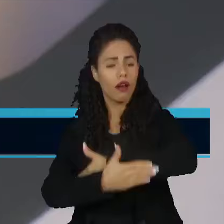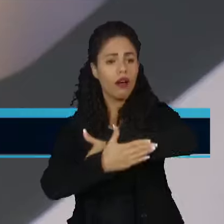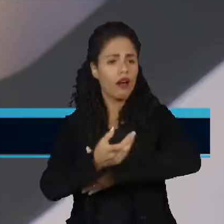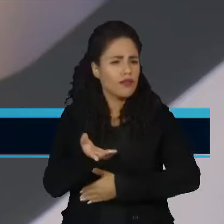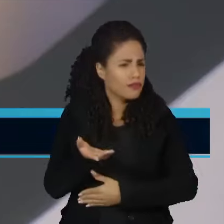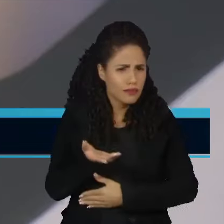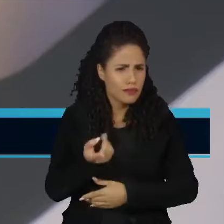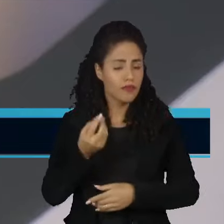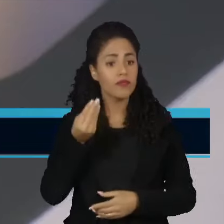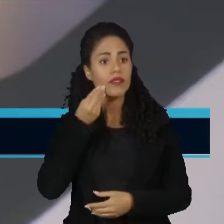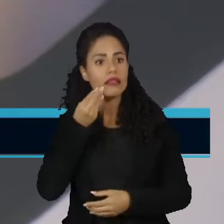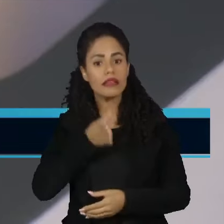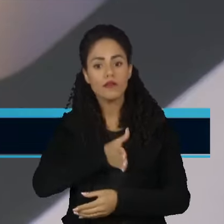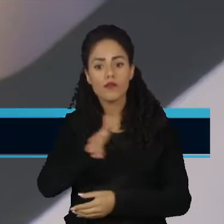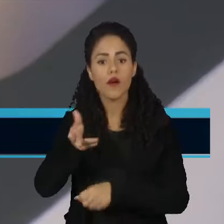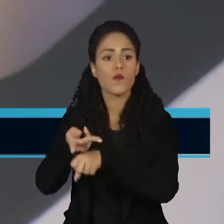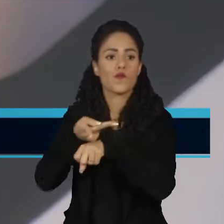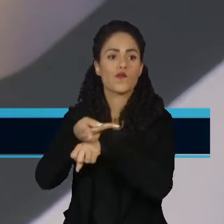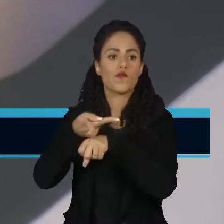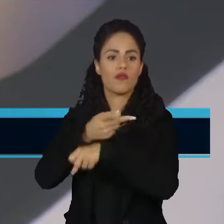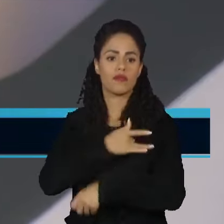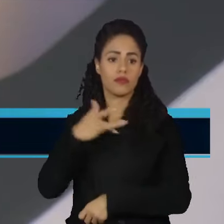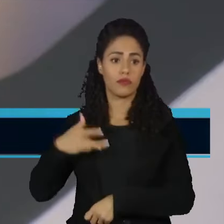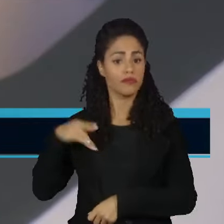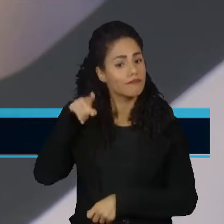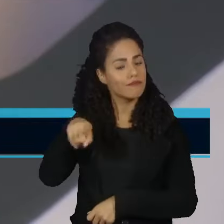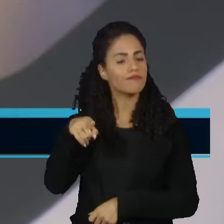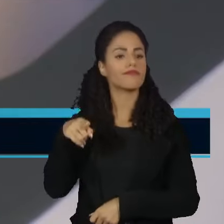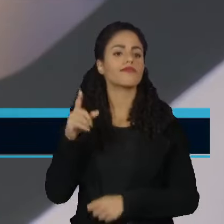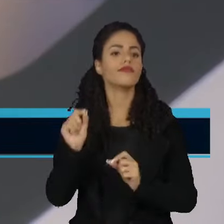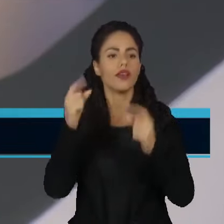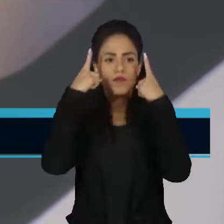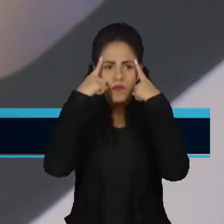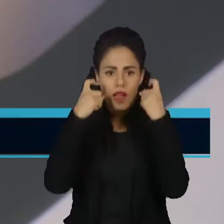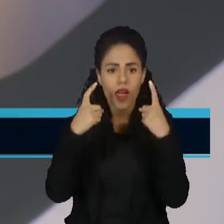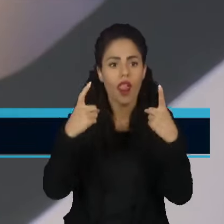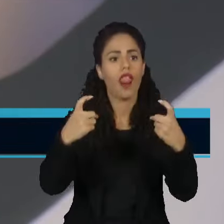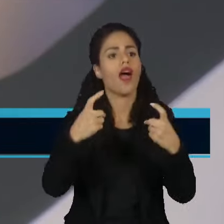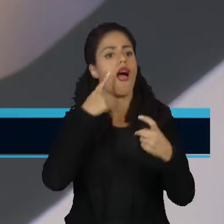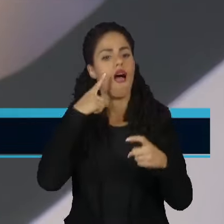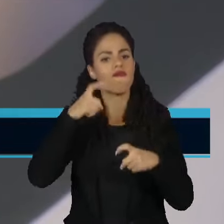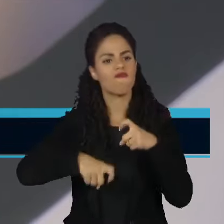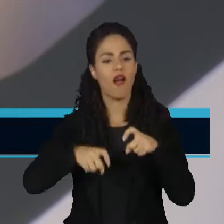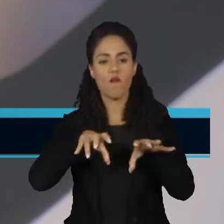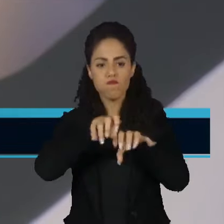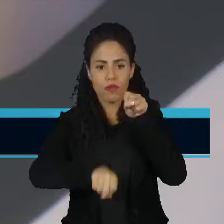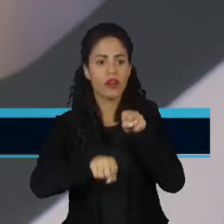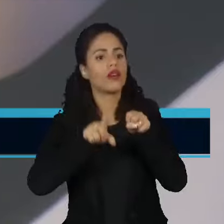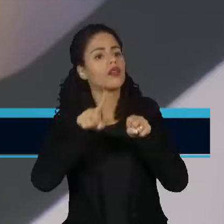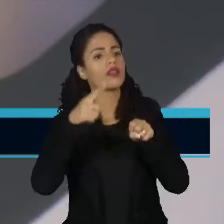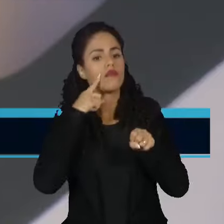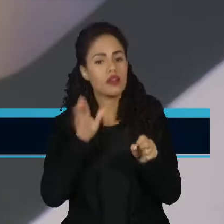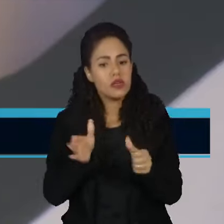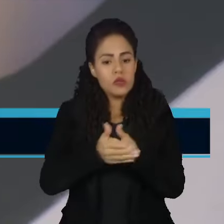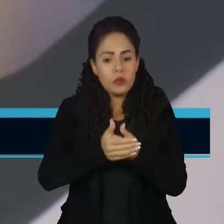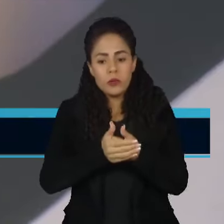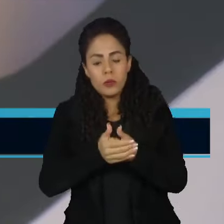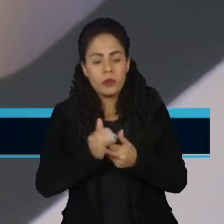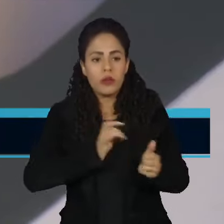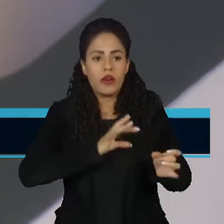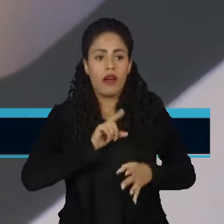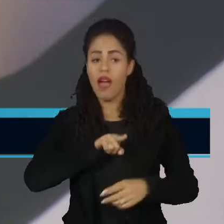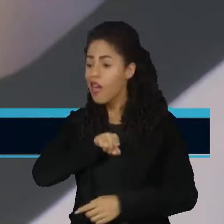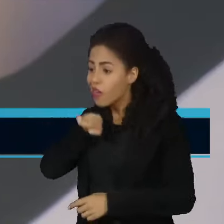recorrer ao serviço de saúde. E essa violência sexual vai ficar escondida, velada. E esse